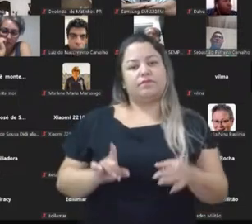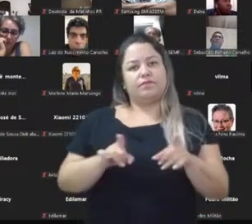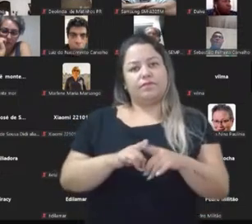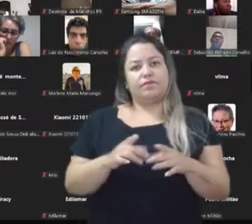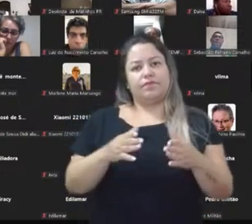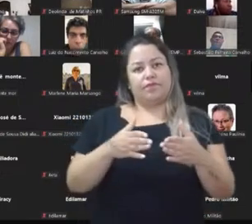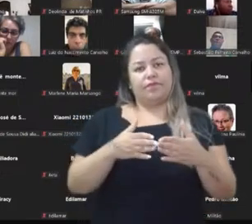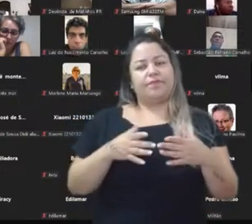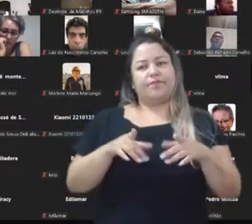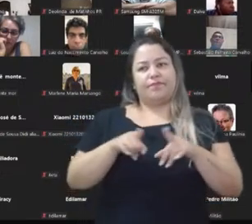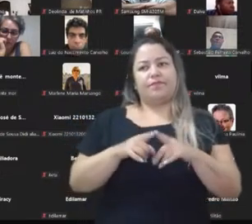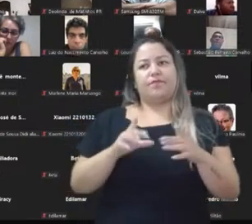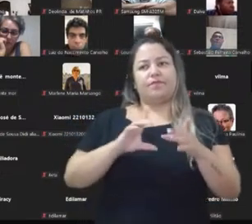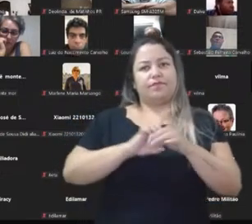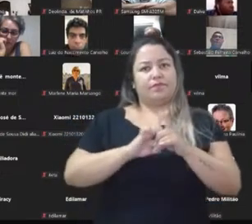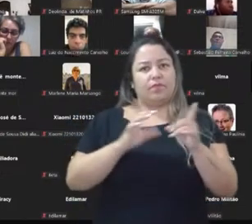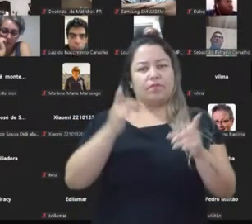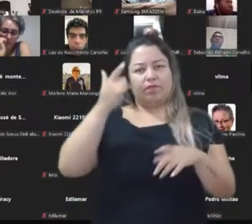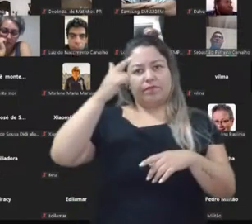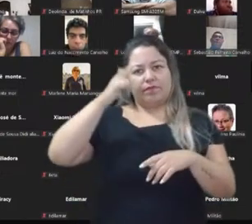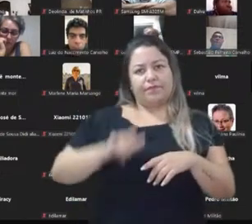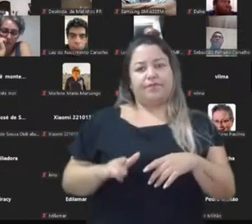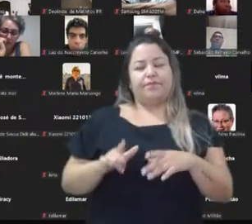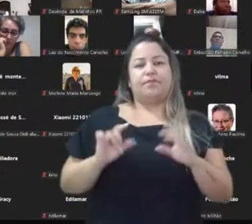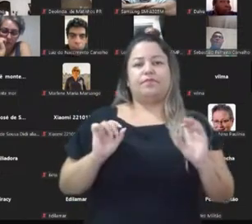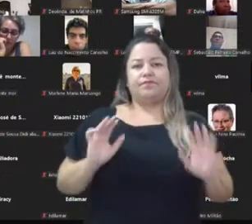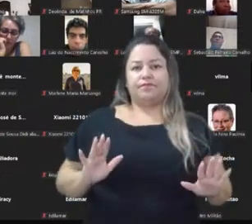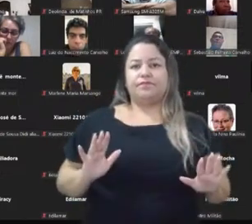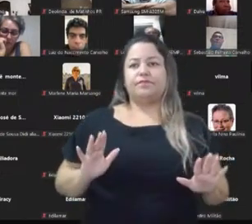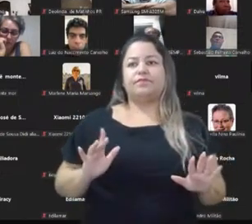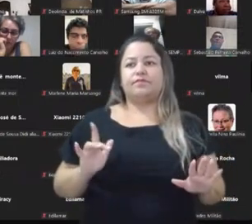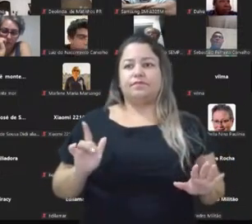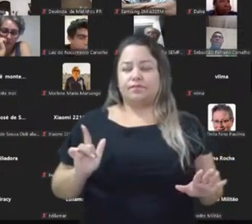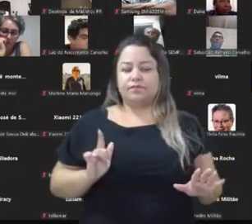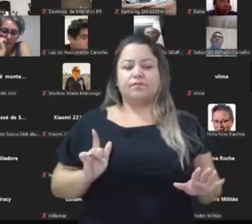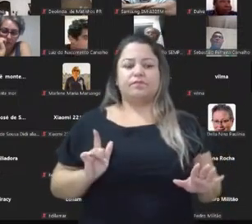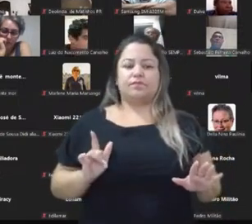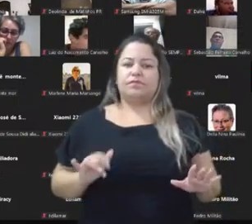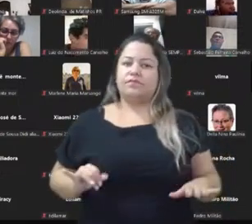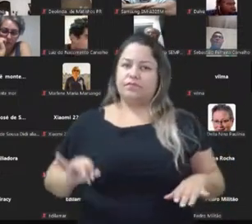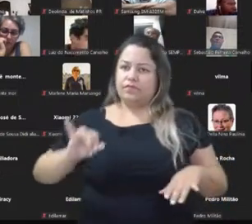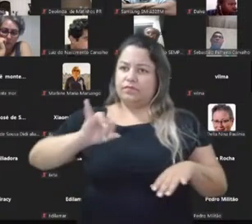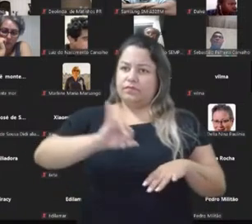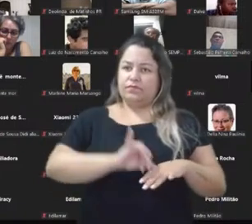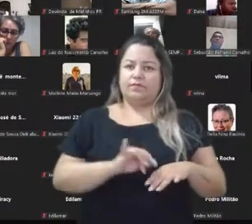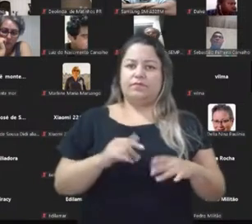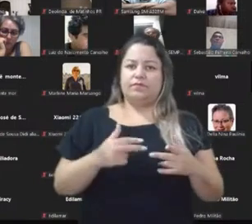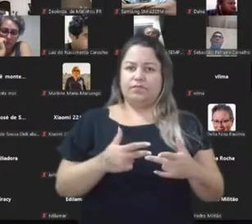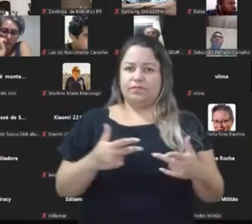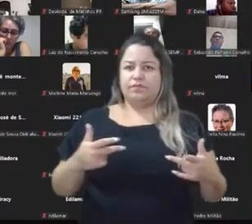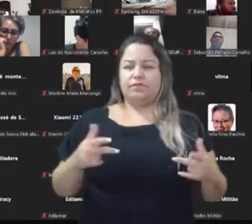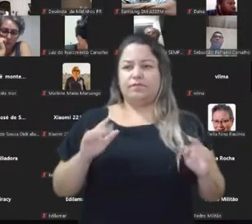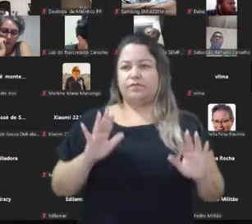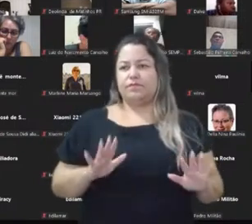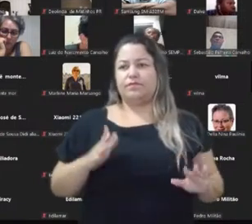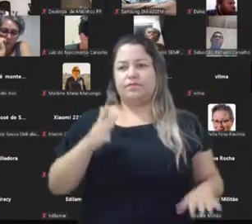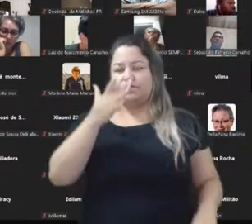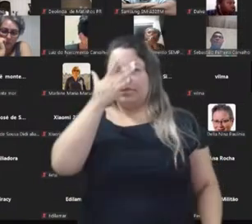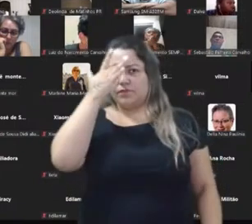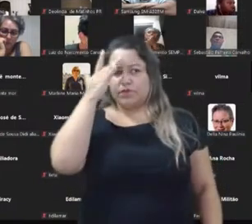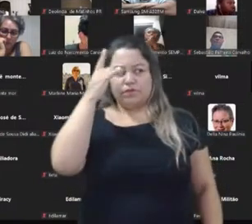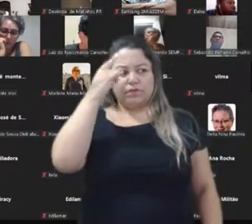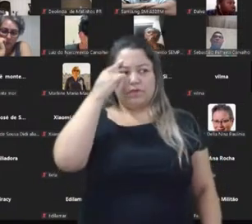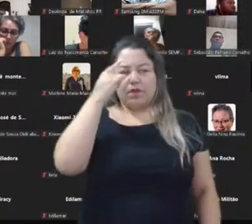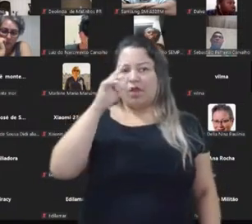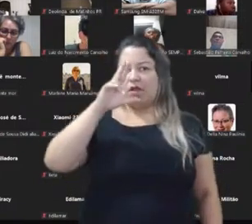centralismo democrático ou outras questões então a gente fala assim não tem que ser Centralizado aí aparece alguém falando que dando ideia as pessoas já